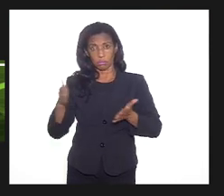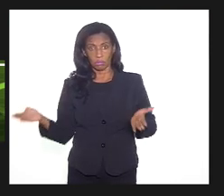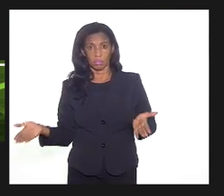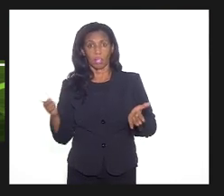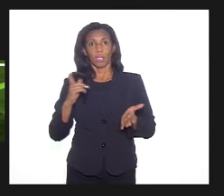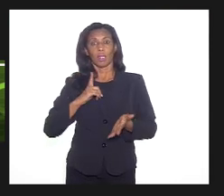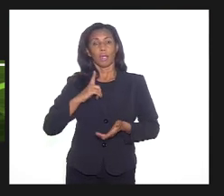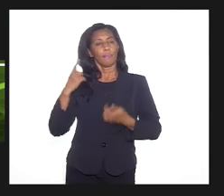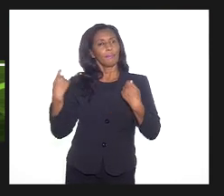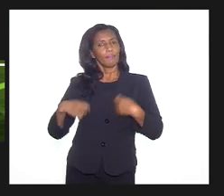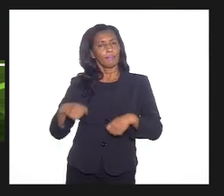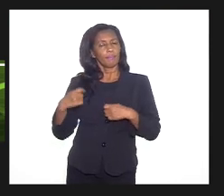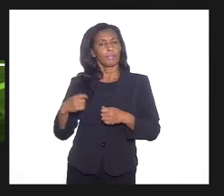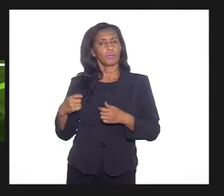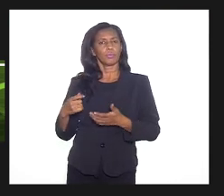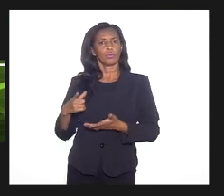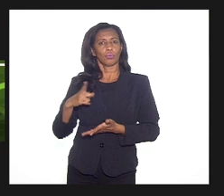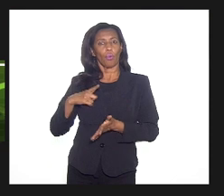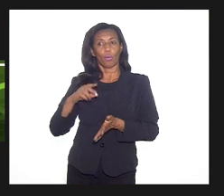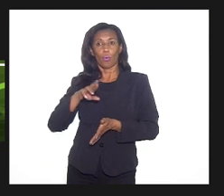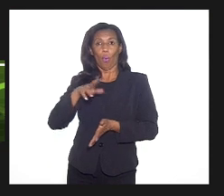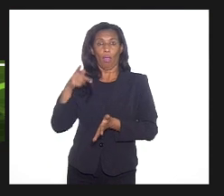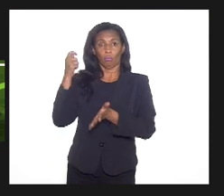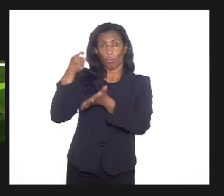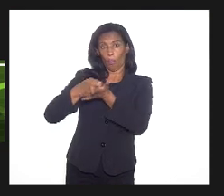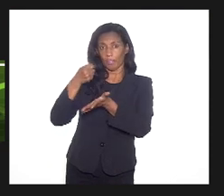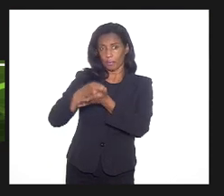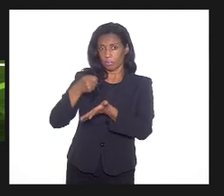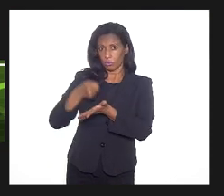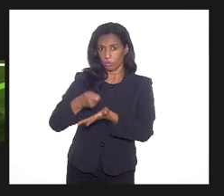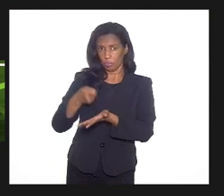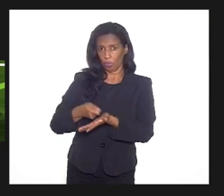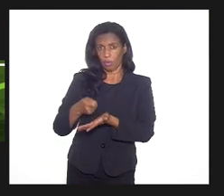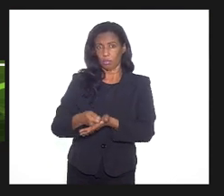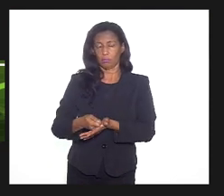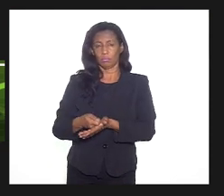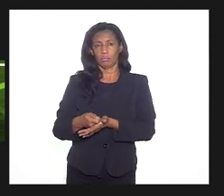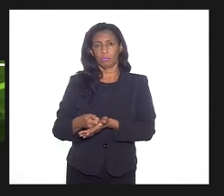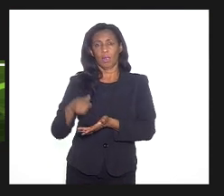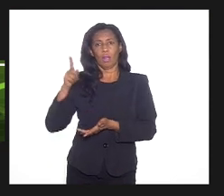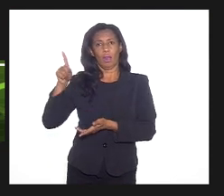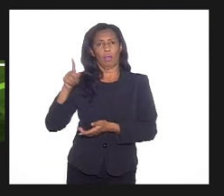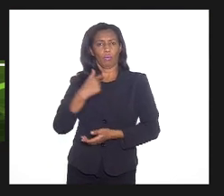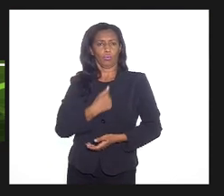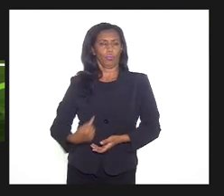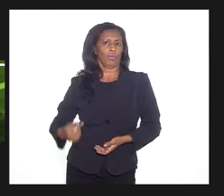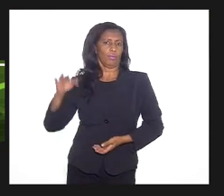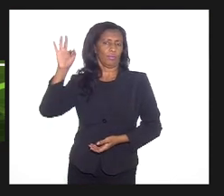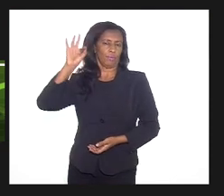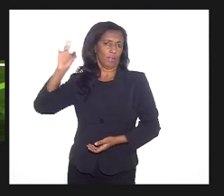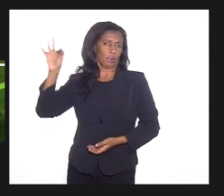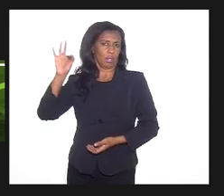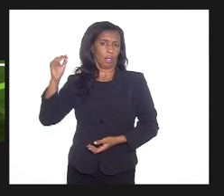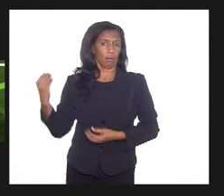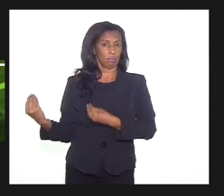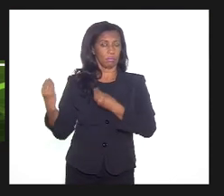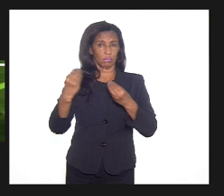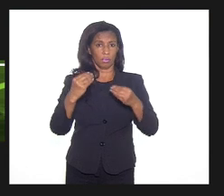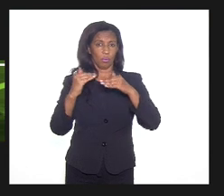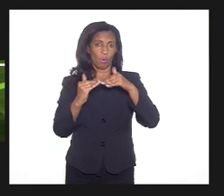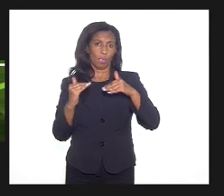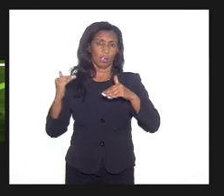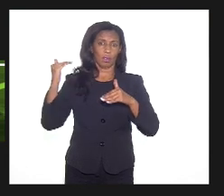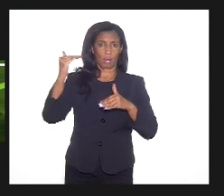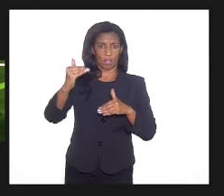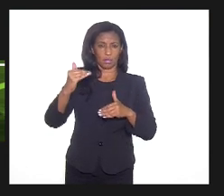pagamento que ele não é nem espontâneo, ele é obrigatório, já é deduzido lá pelo próprio governo federal, e isso gerou um acréscimo.